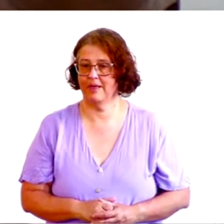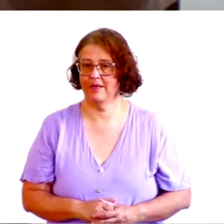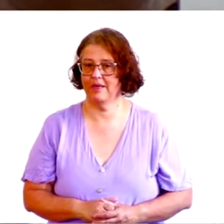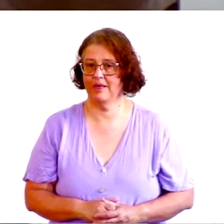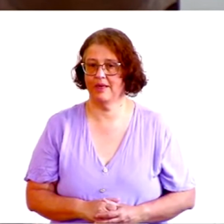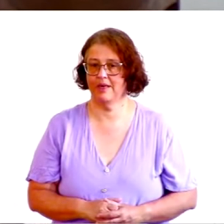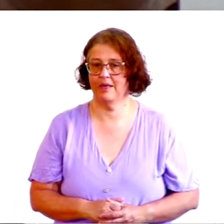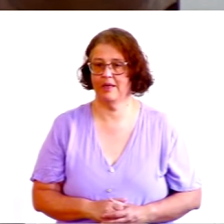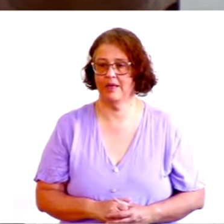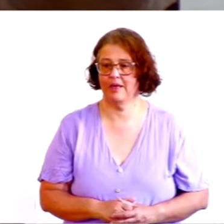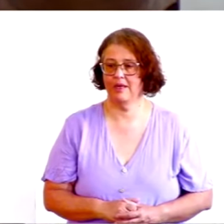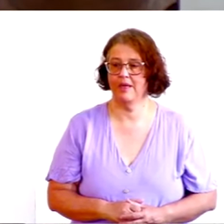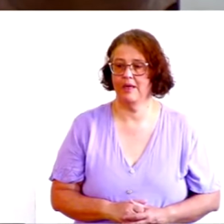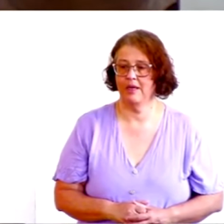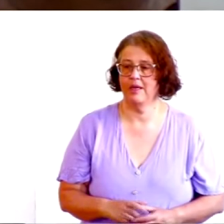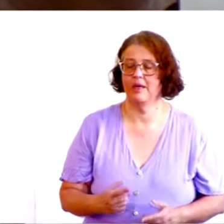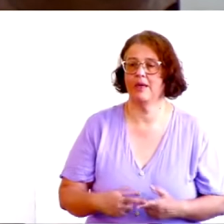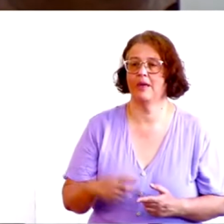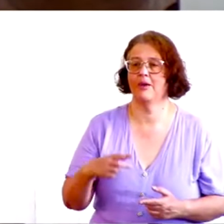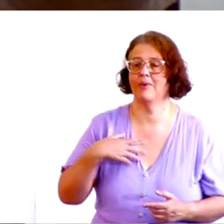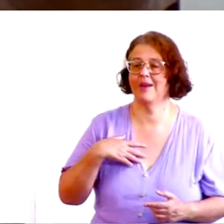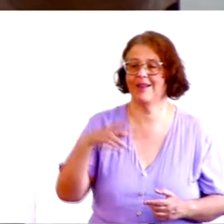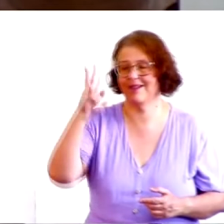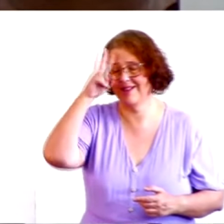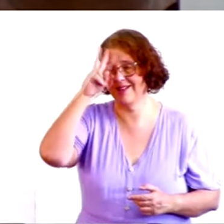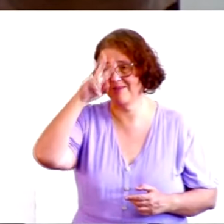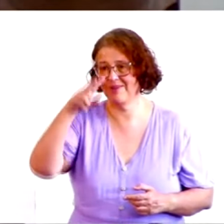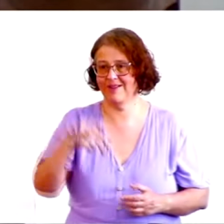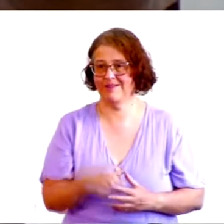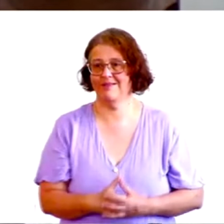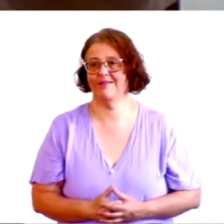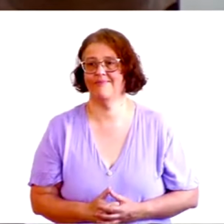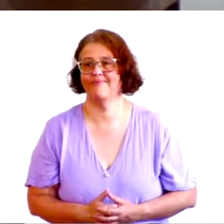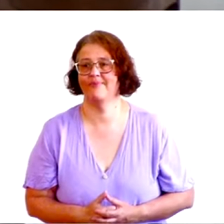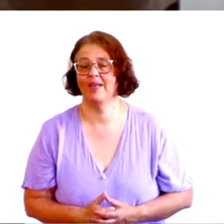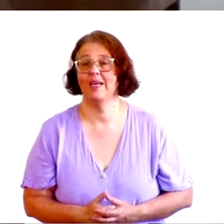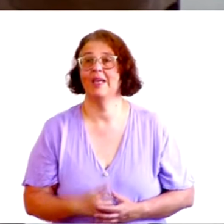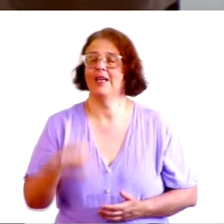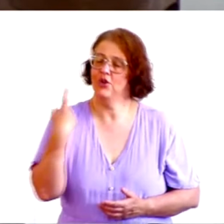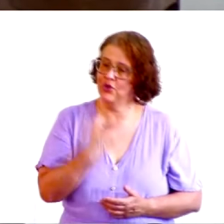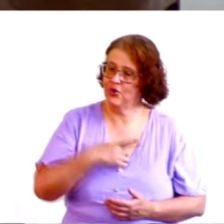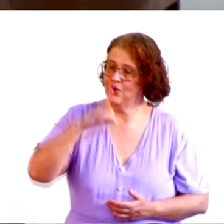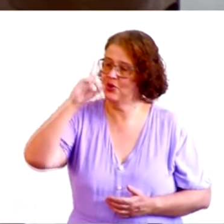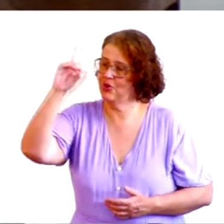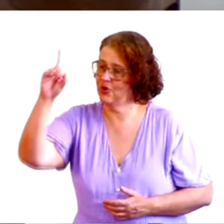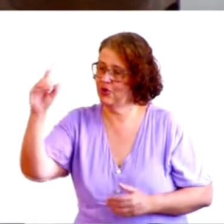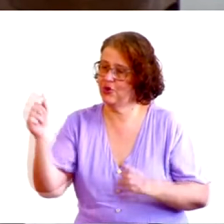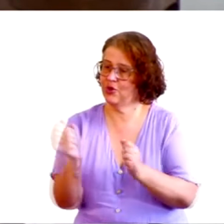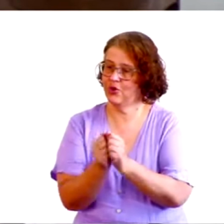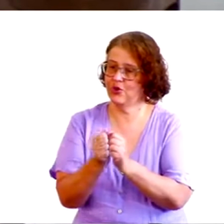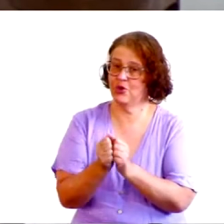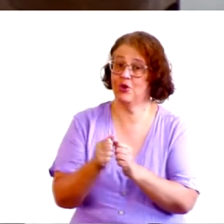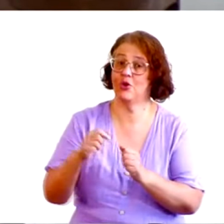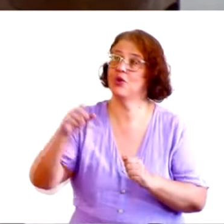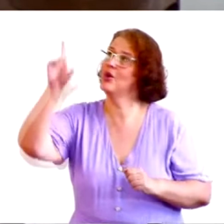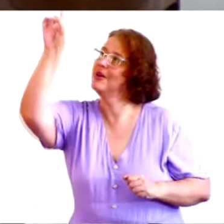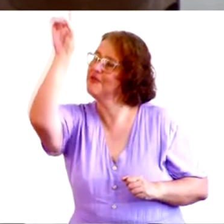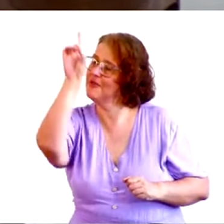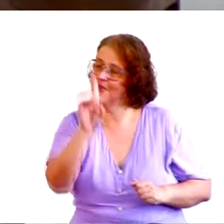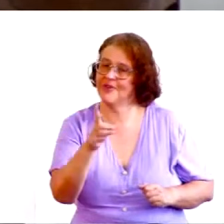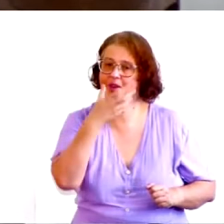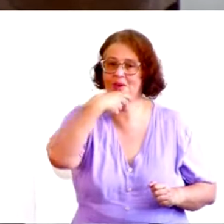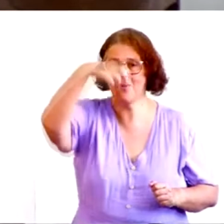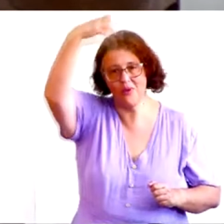lembrança Uma Doce lembrança que o nosso Deus mandou o seu filho para ser rei da nossa